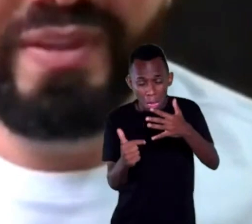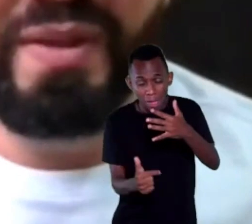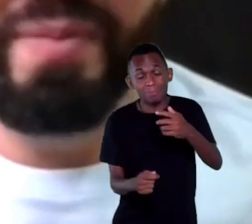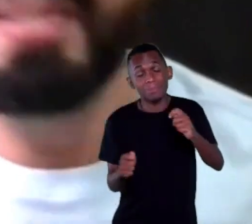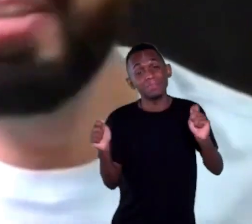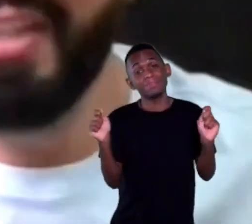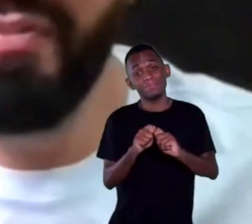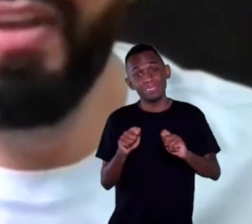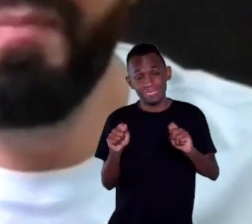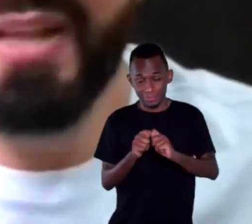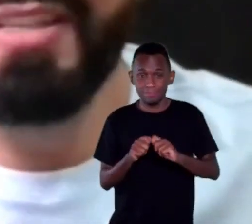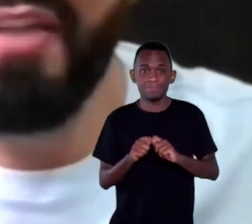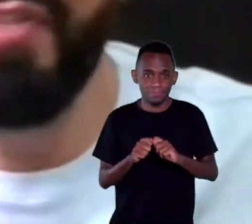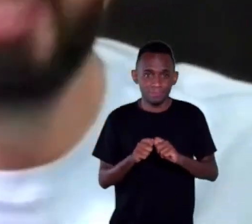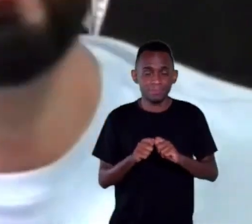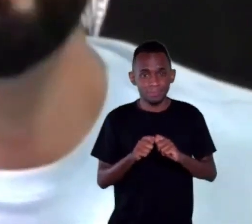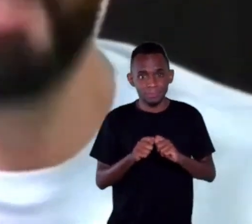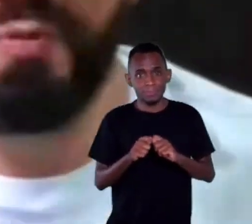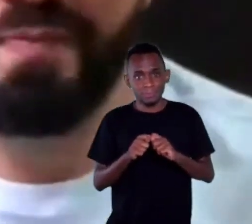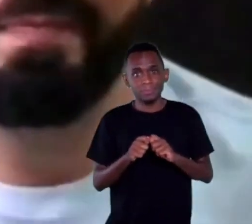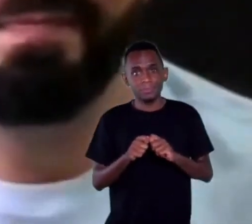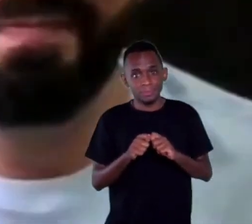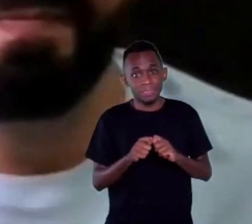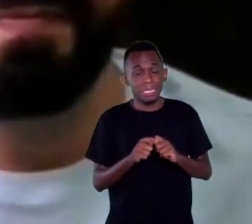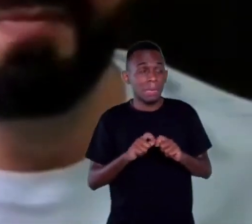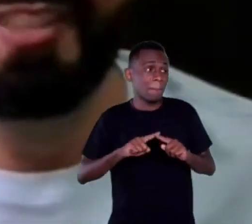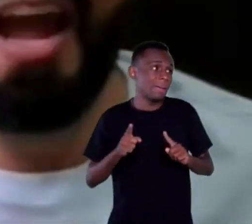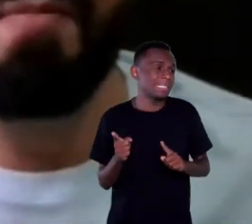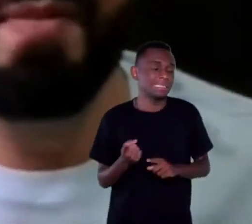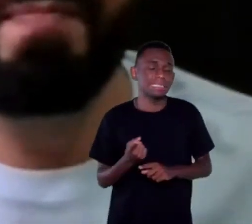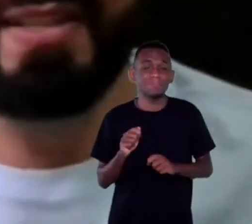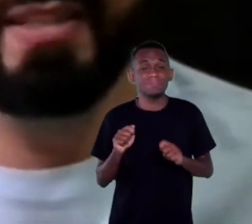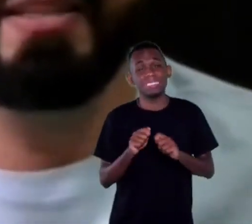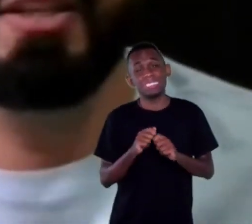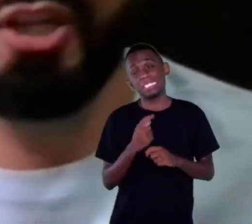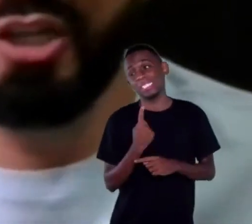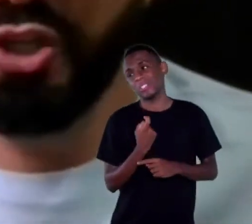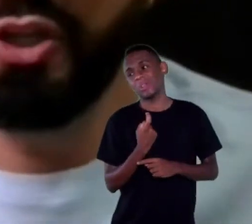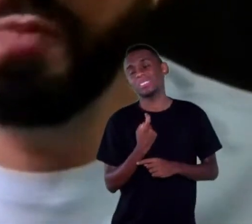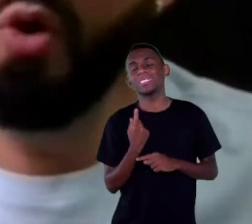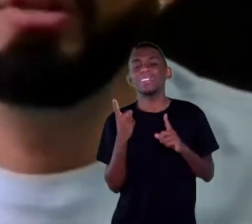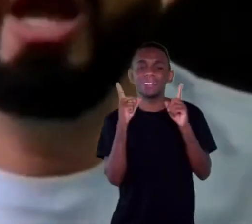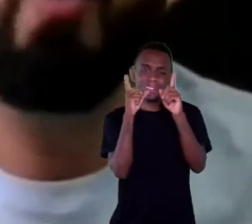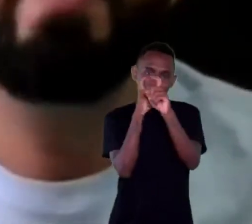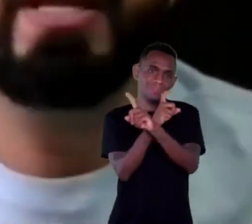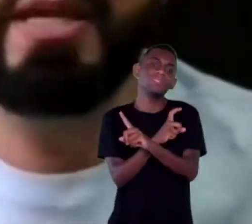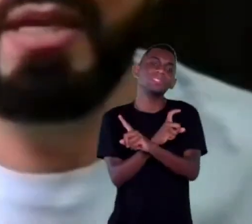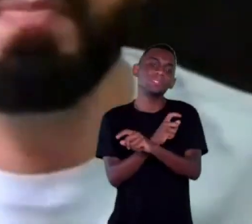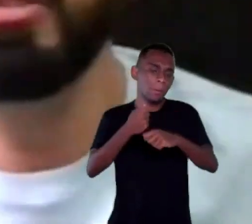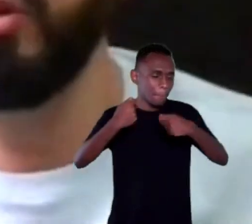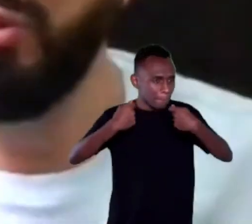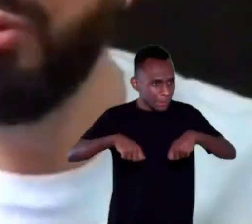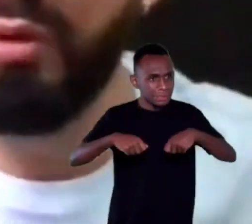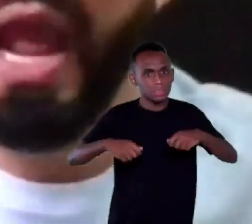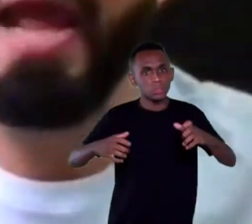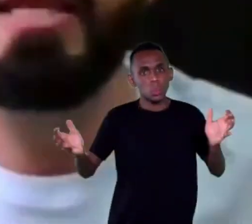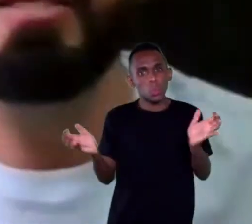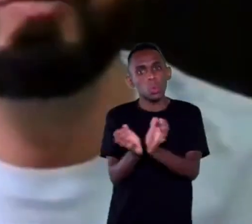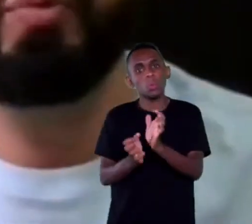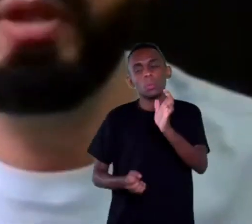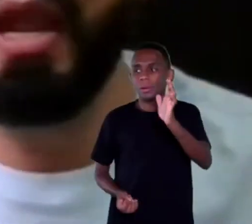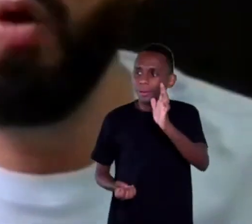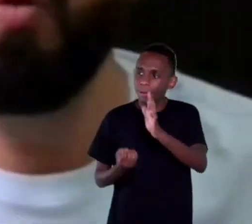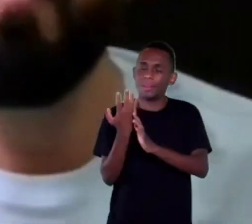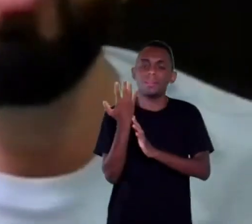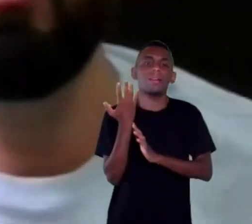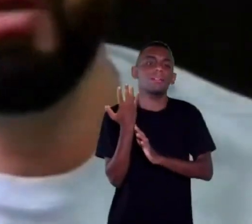feito, para ser feito sozinho, sabe? Precisa de montar uma equipe, estruturar